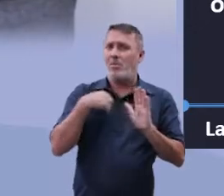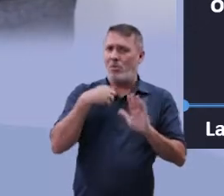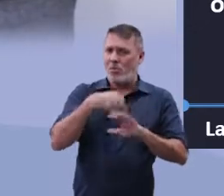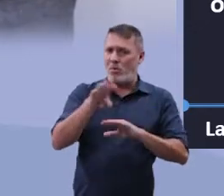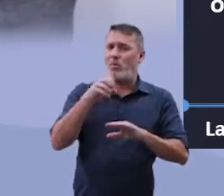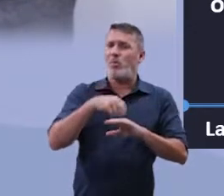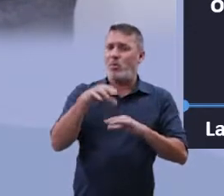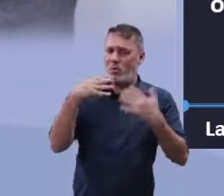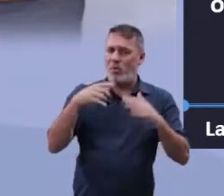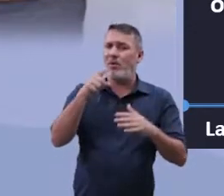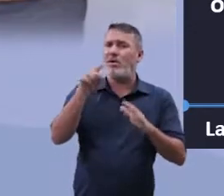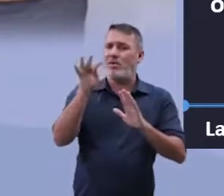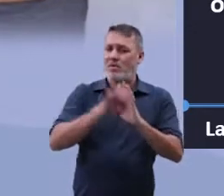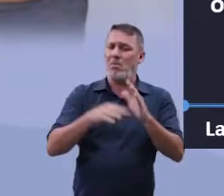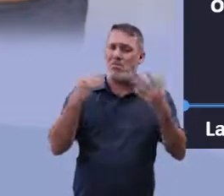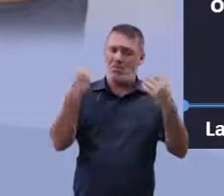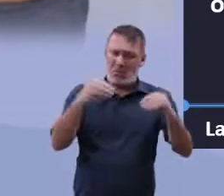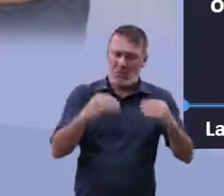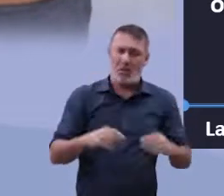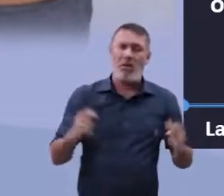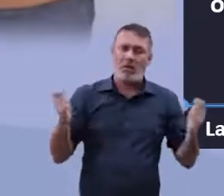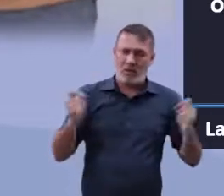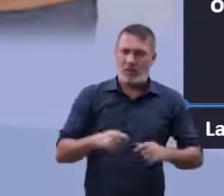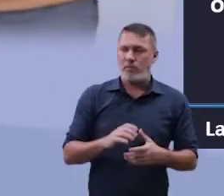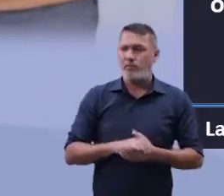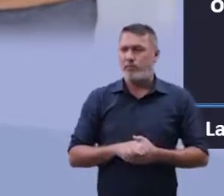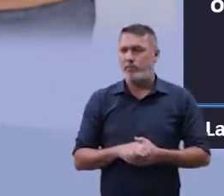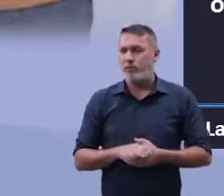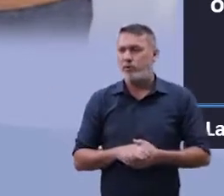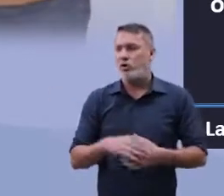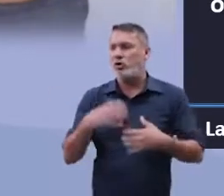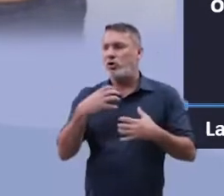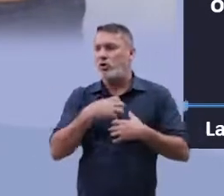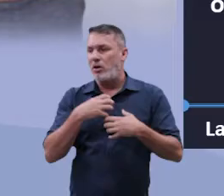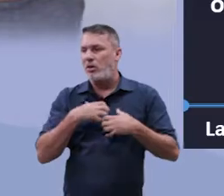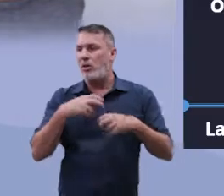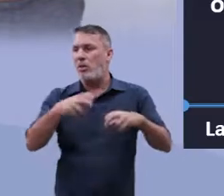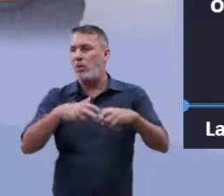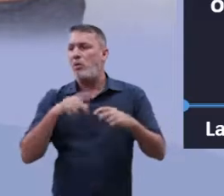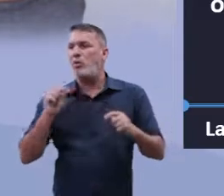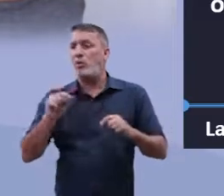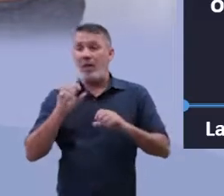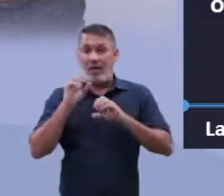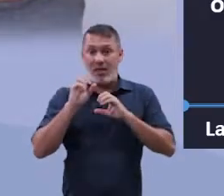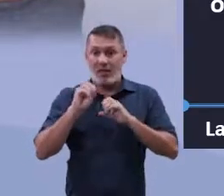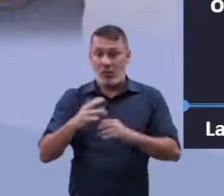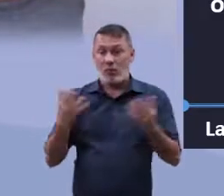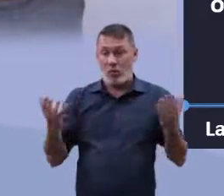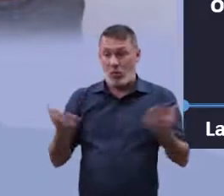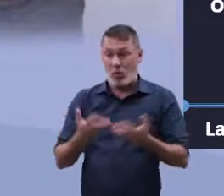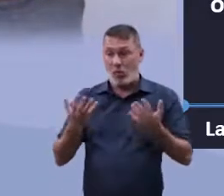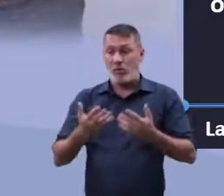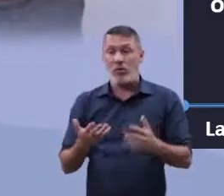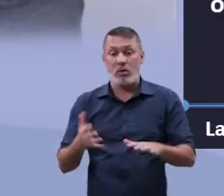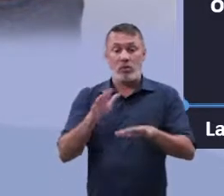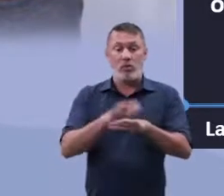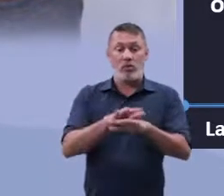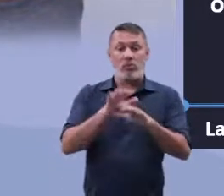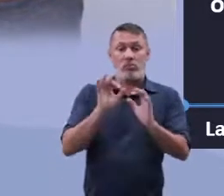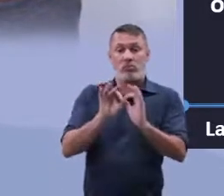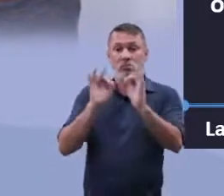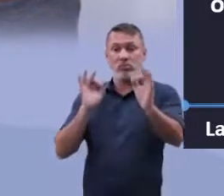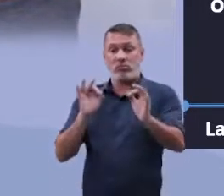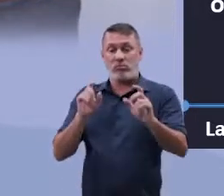jogar dentro do seu texto. Então, dessa forma, que a educação hoje, que a inclusão digital, ela pressupõe